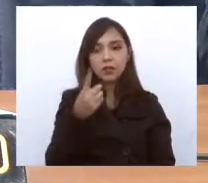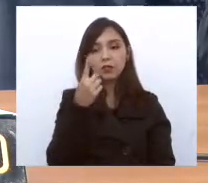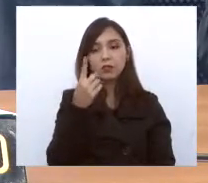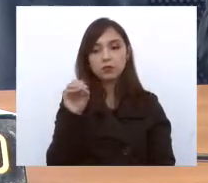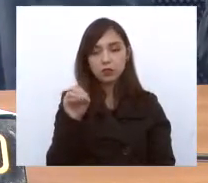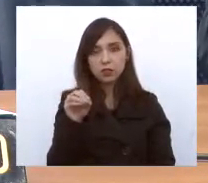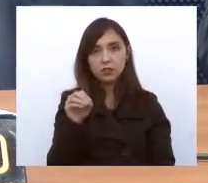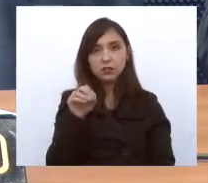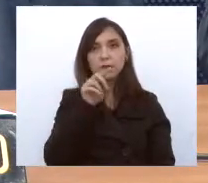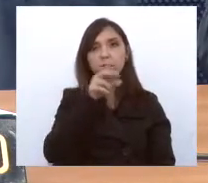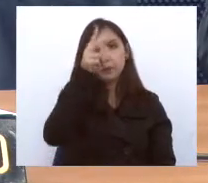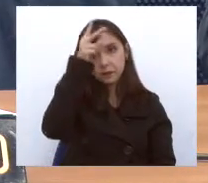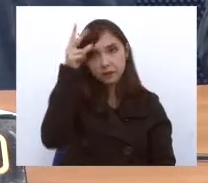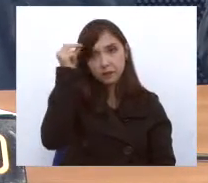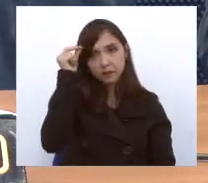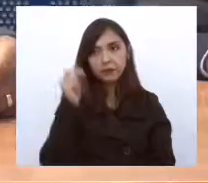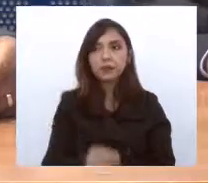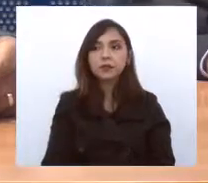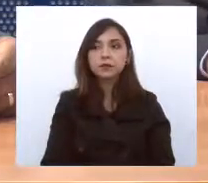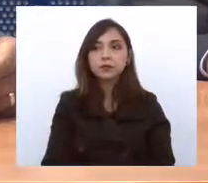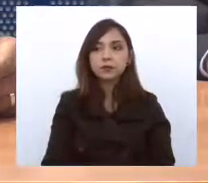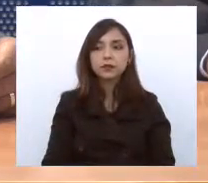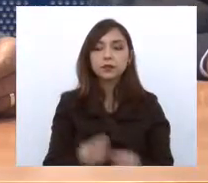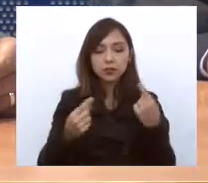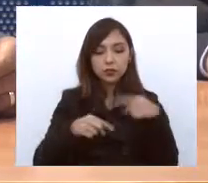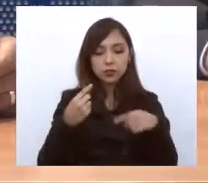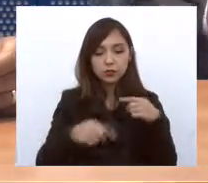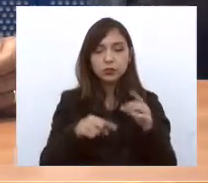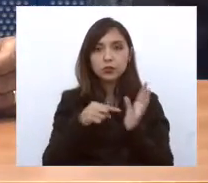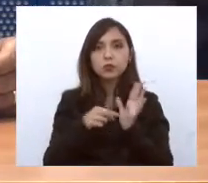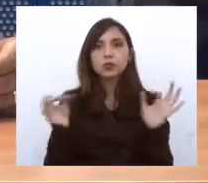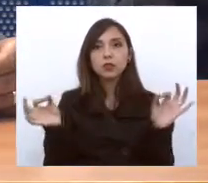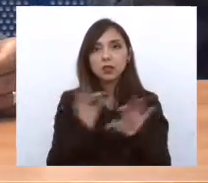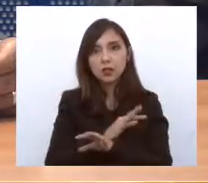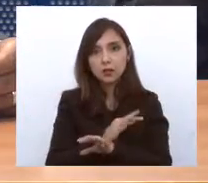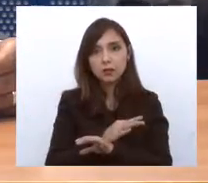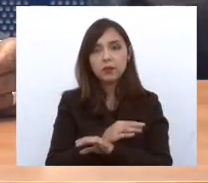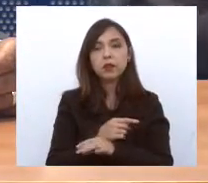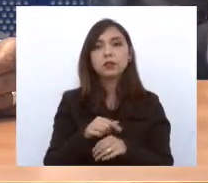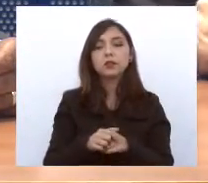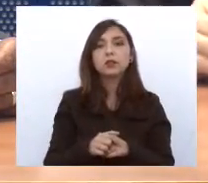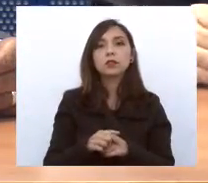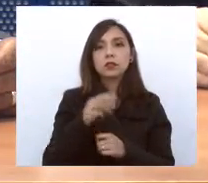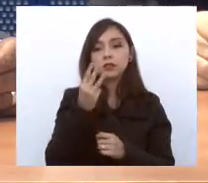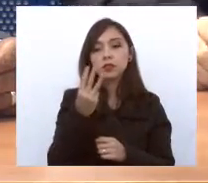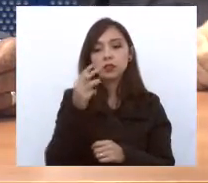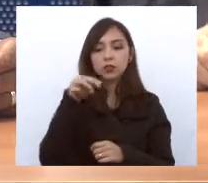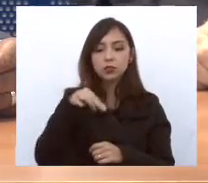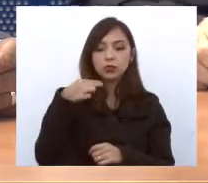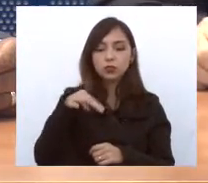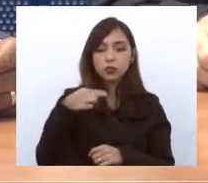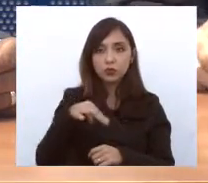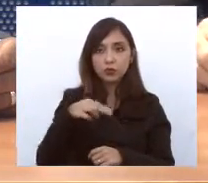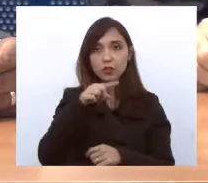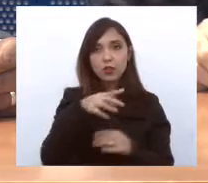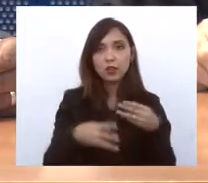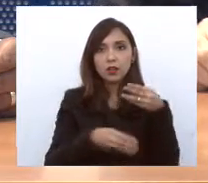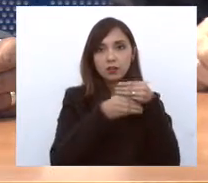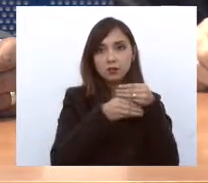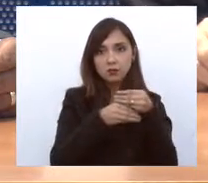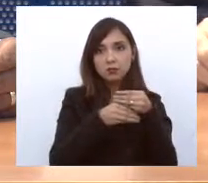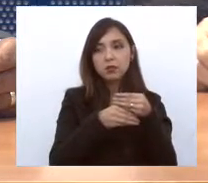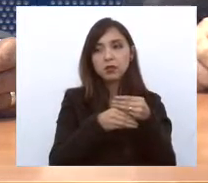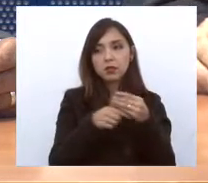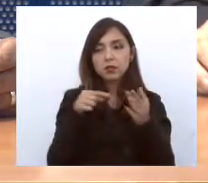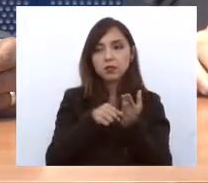6717/2010. Autor, Prefeitura. A discussão desse projeto foi encerrada na sessão ordinária realizada em 3 de novembro e a votação da emenda